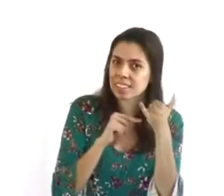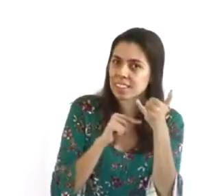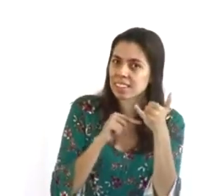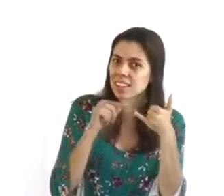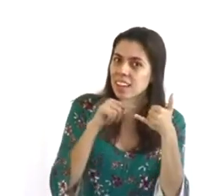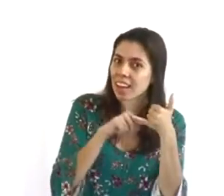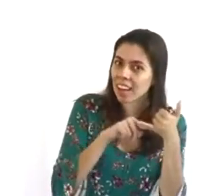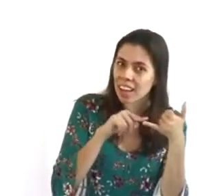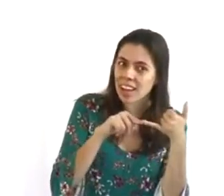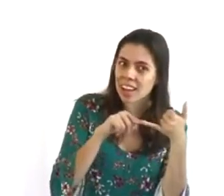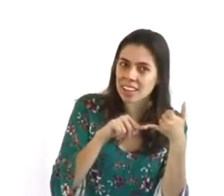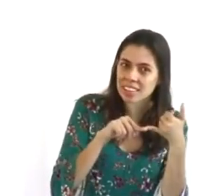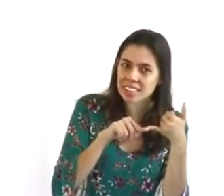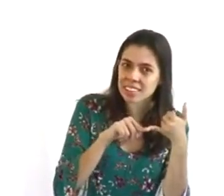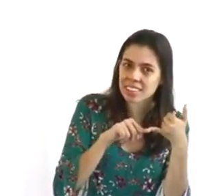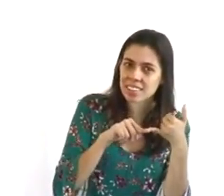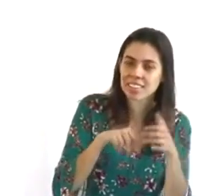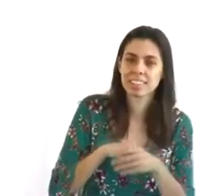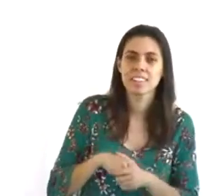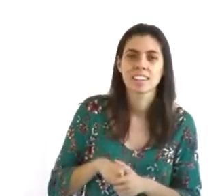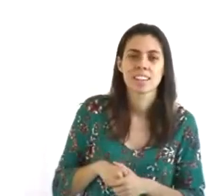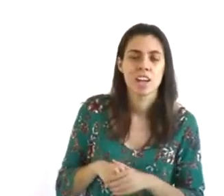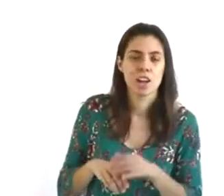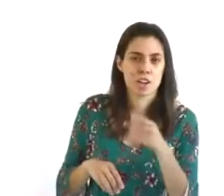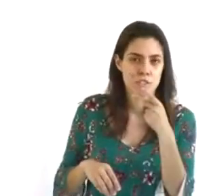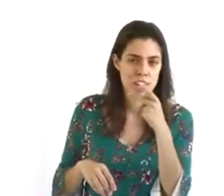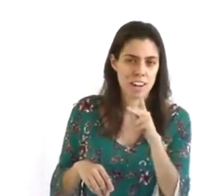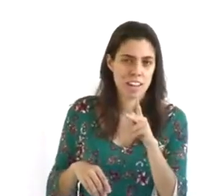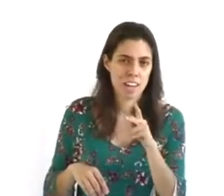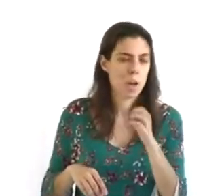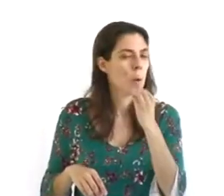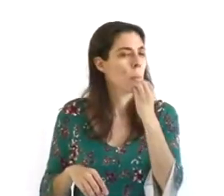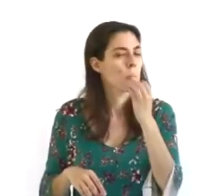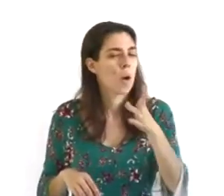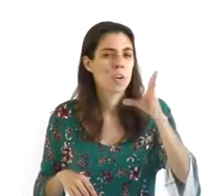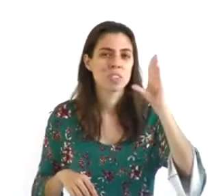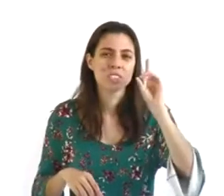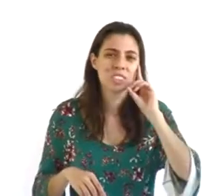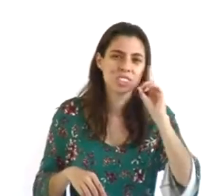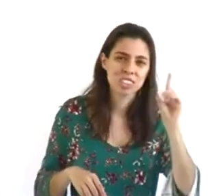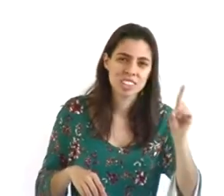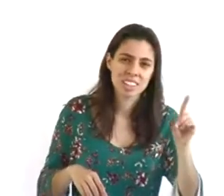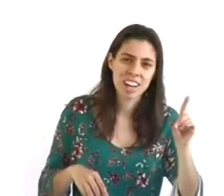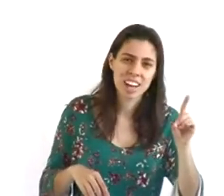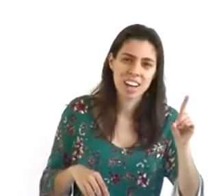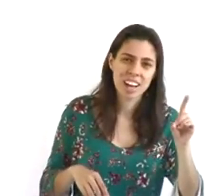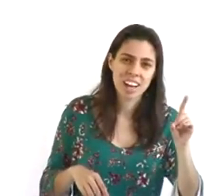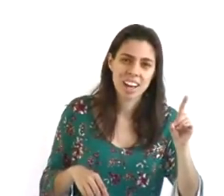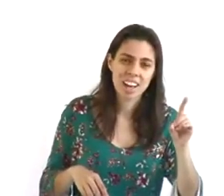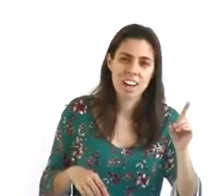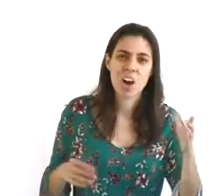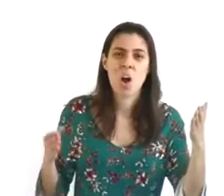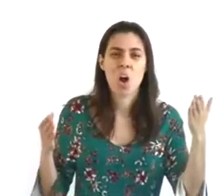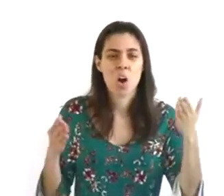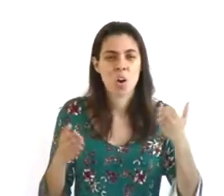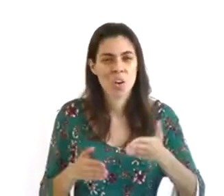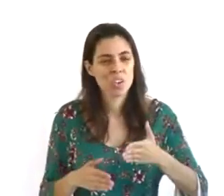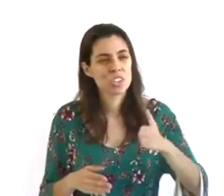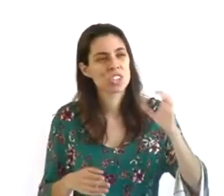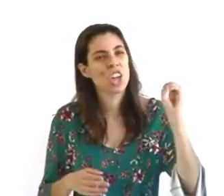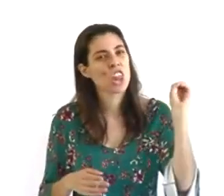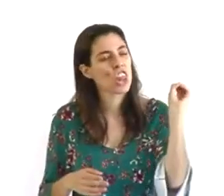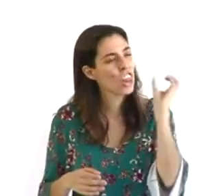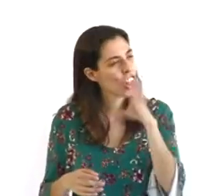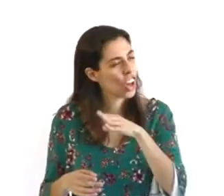vivendo misericórdias novas. Essa é a frase da irmã Amélia. Ela gosta de repetir a frase que eu gosto de